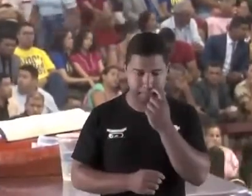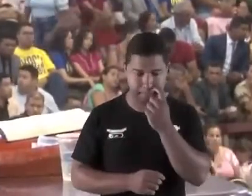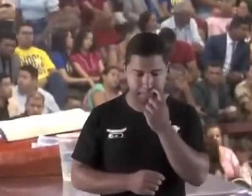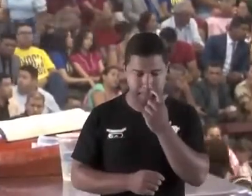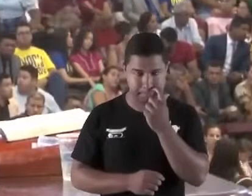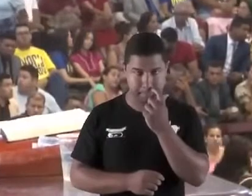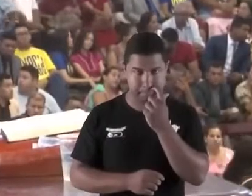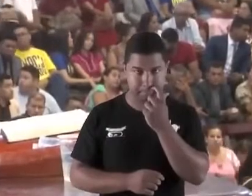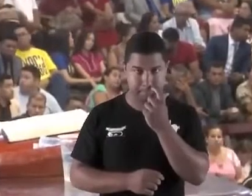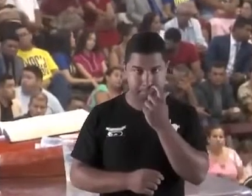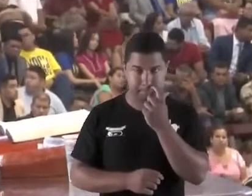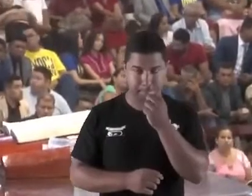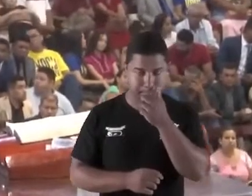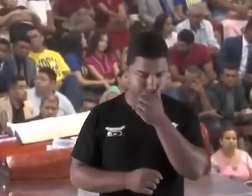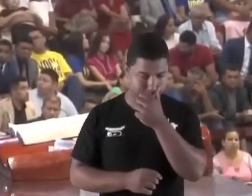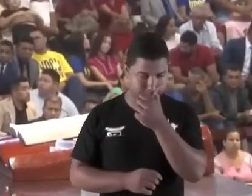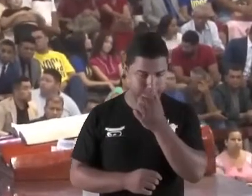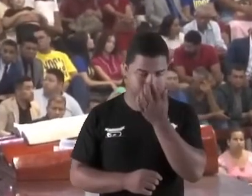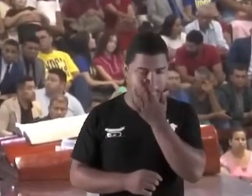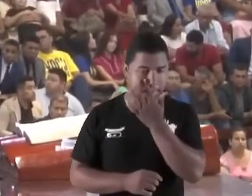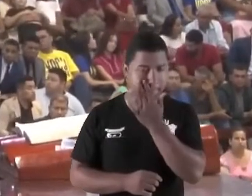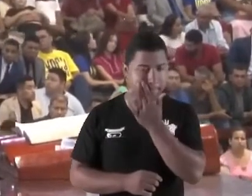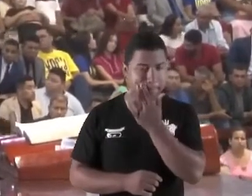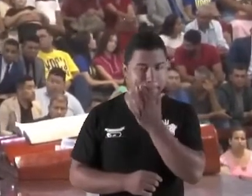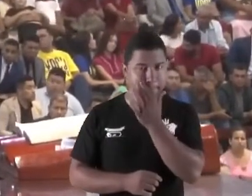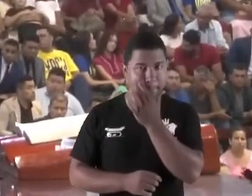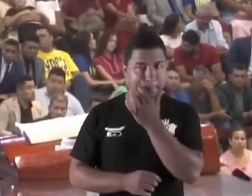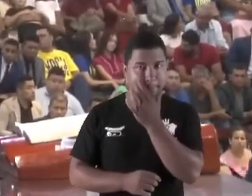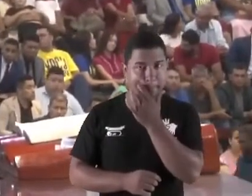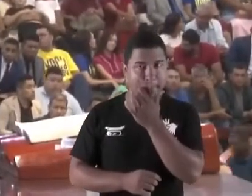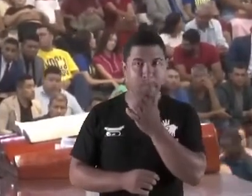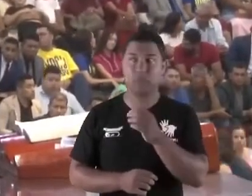eles não se batiam com as asas.